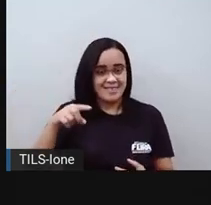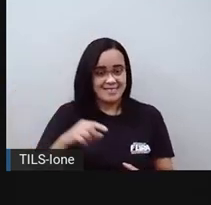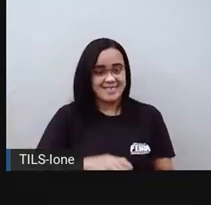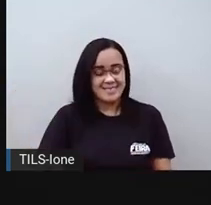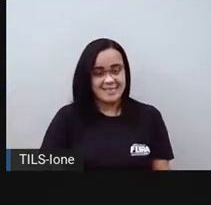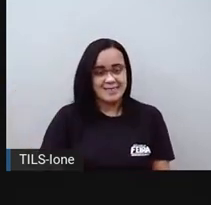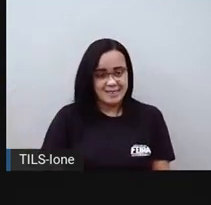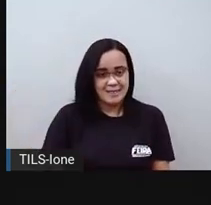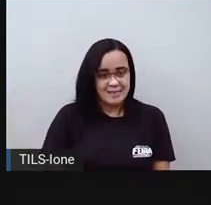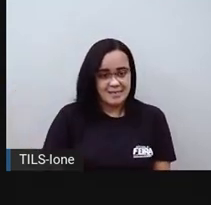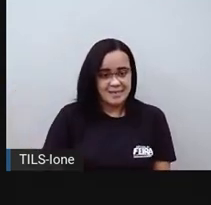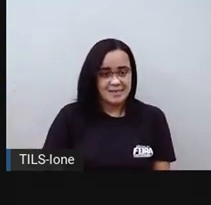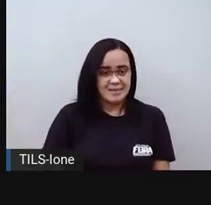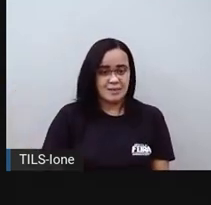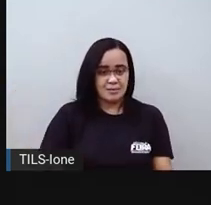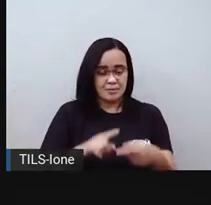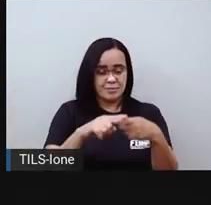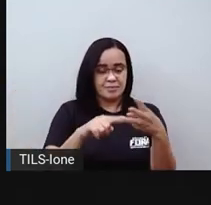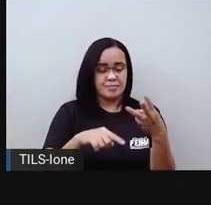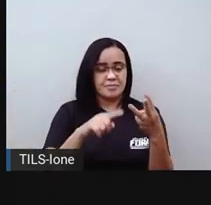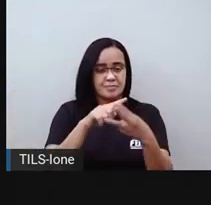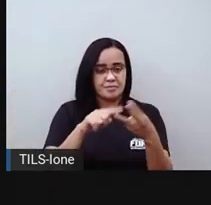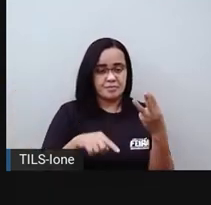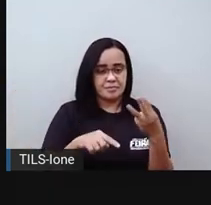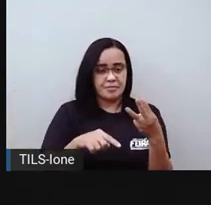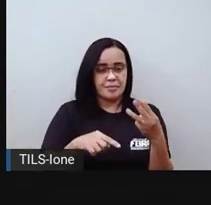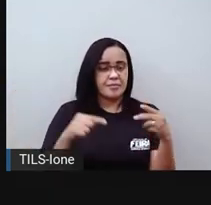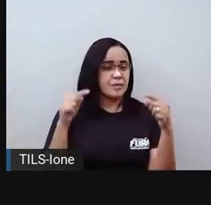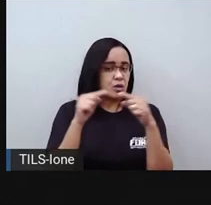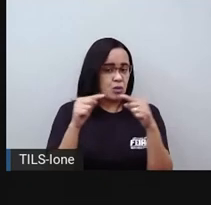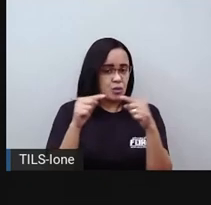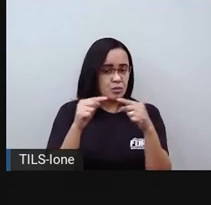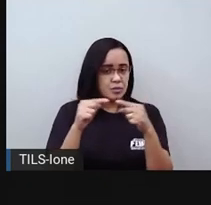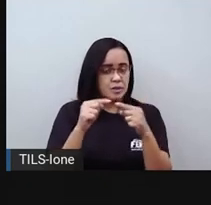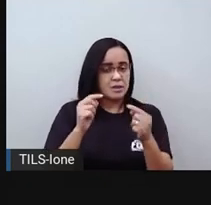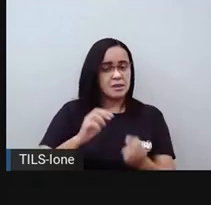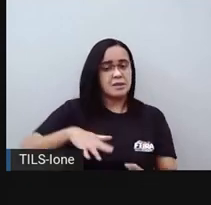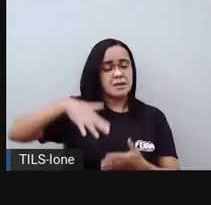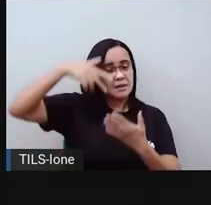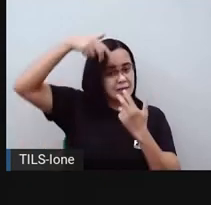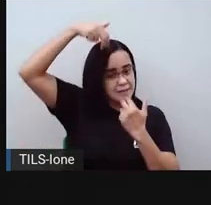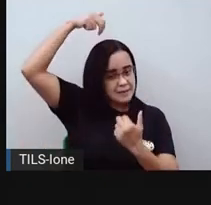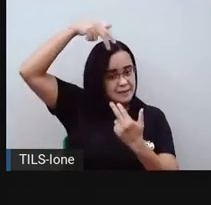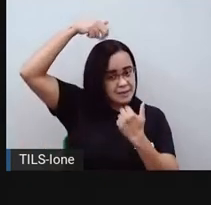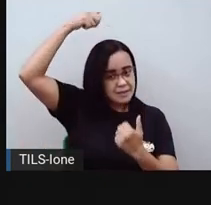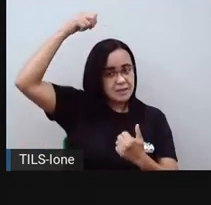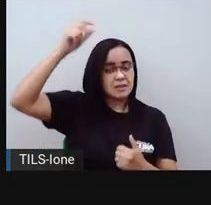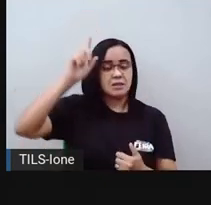lion tamarind é o mico leão dourado. Bora falar tudo junto?